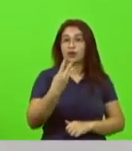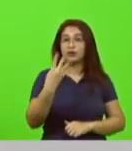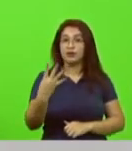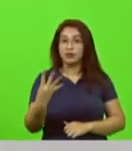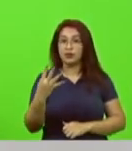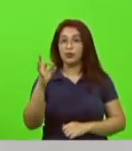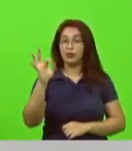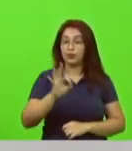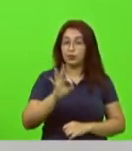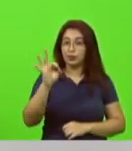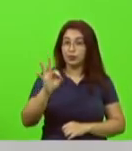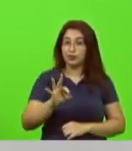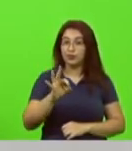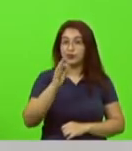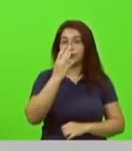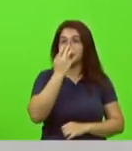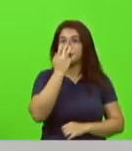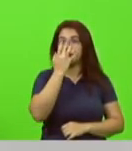34%